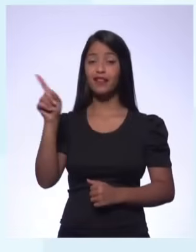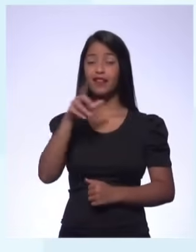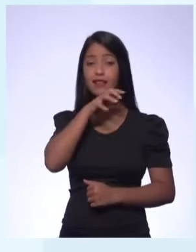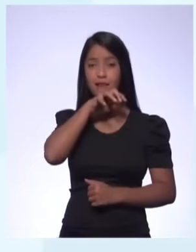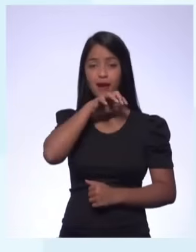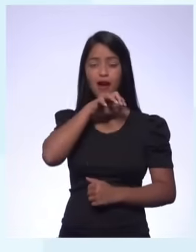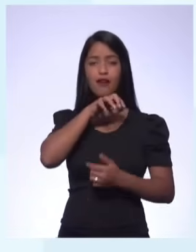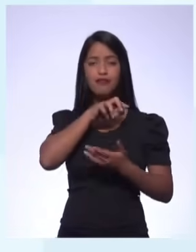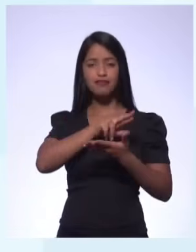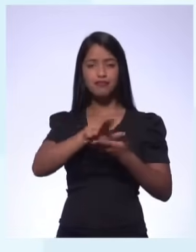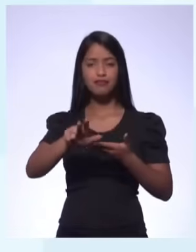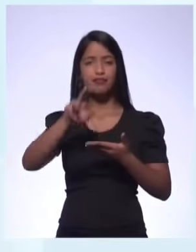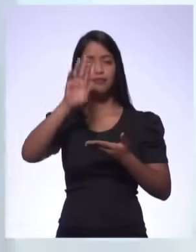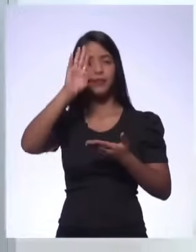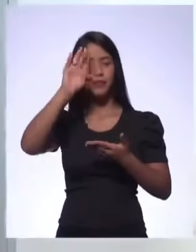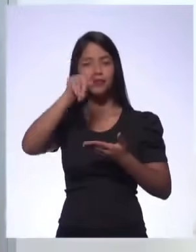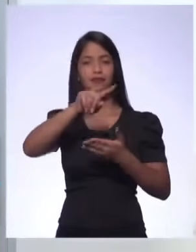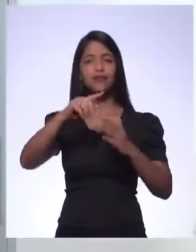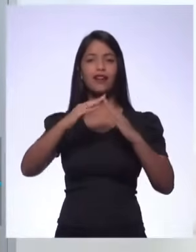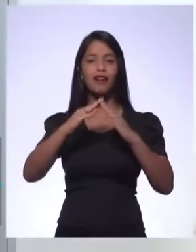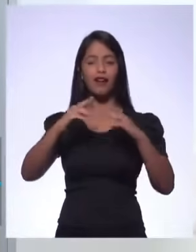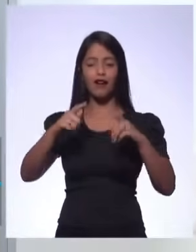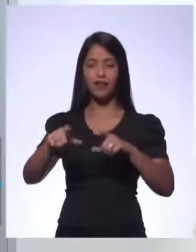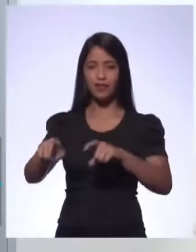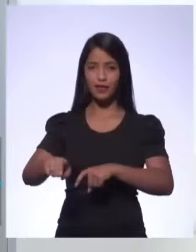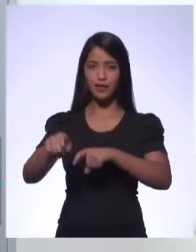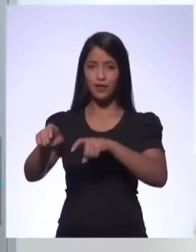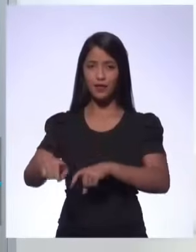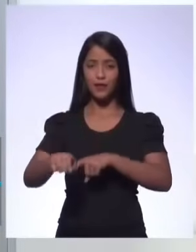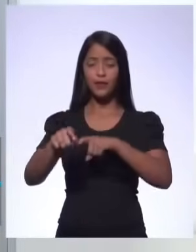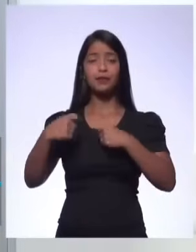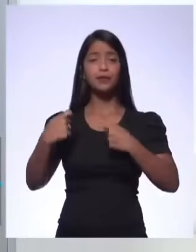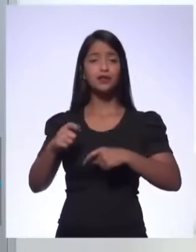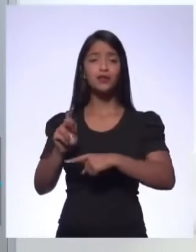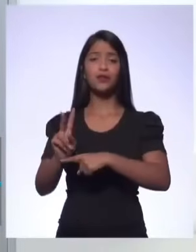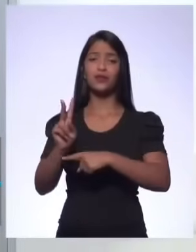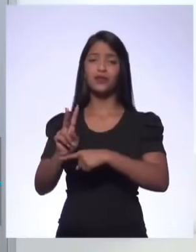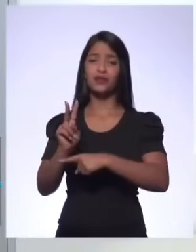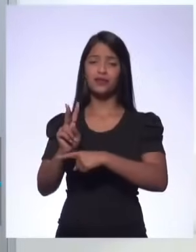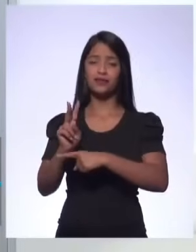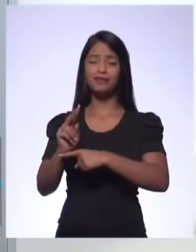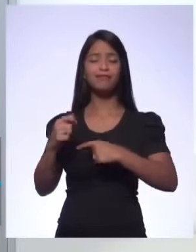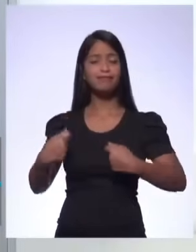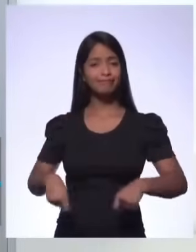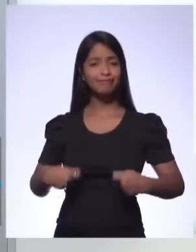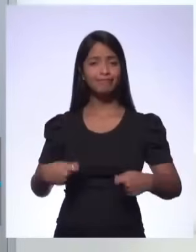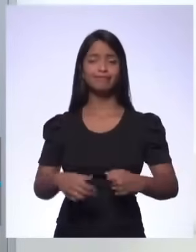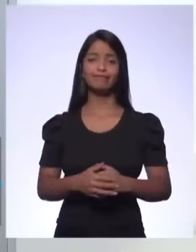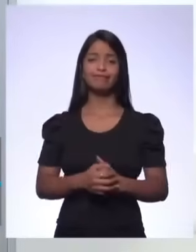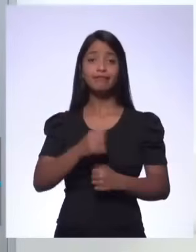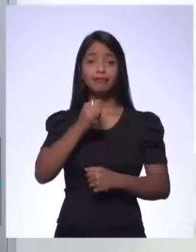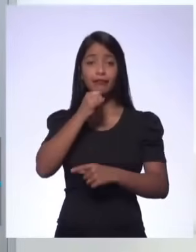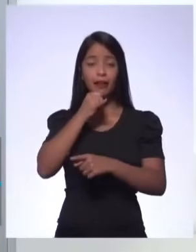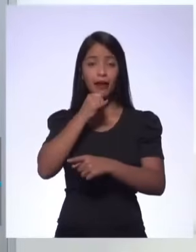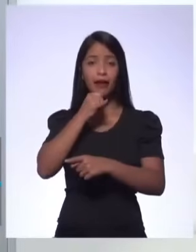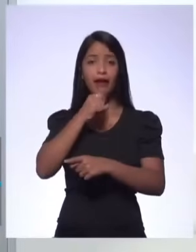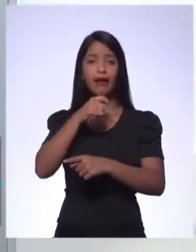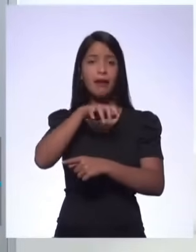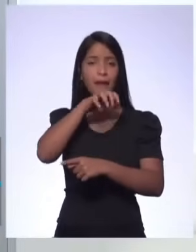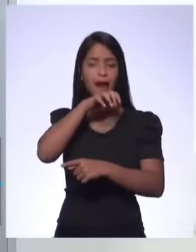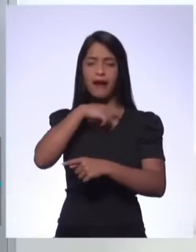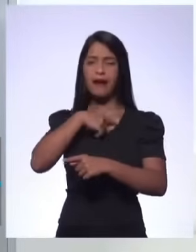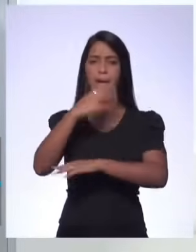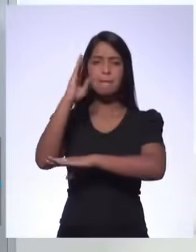isso, principalmente quem mora mais na região do interior aí, a gente tem que preservar. Tá bom? Não tem que ver um bicho desse e queira dar